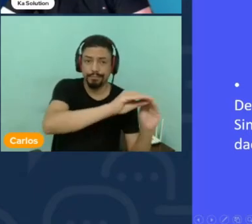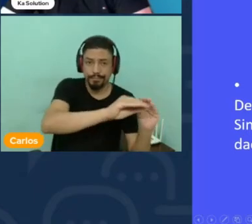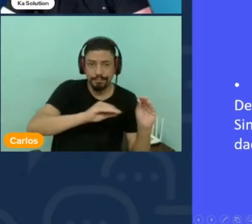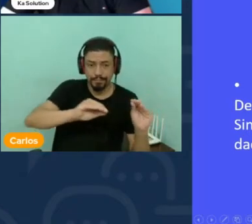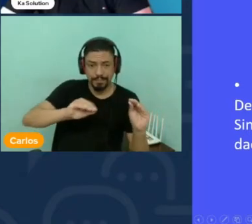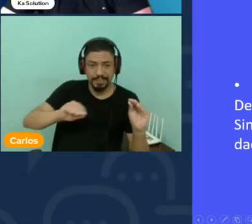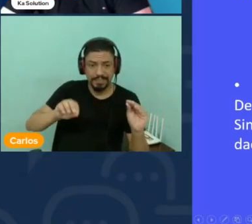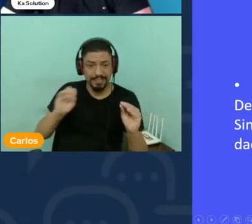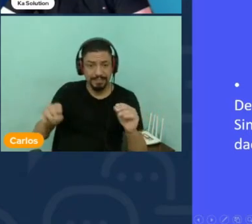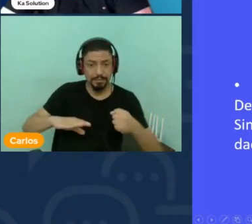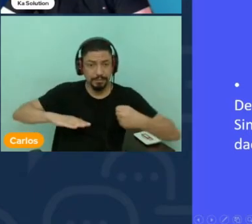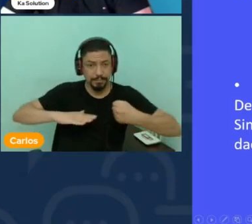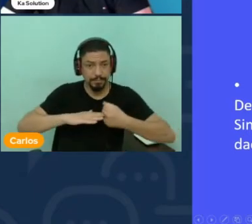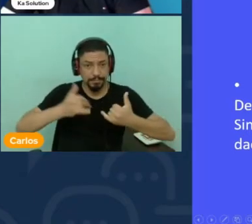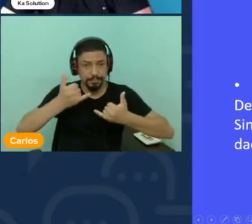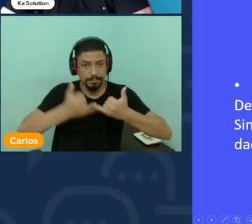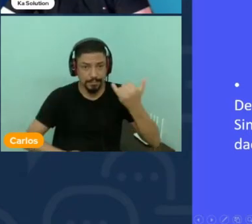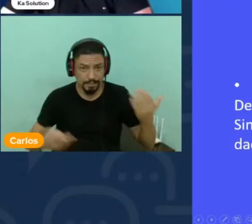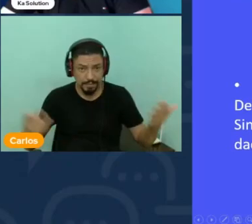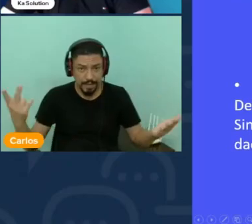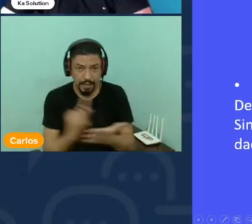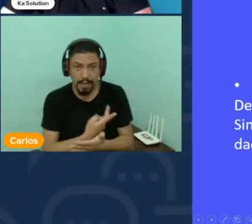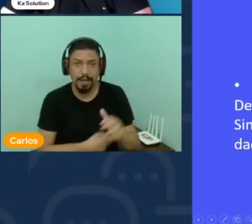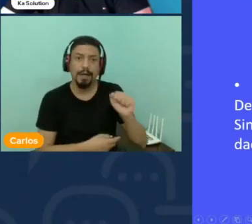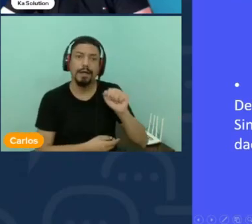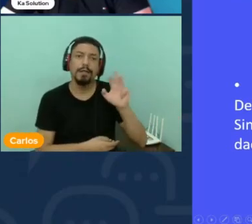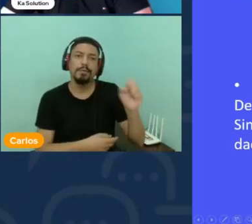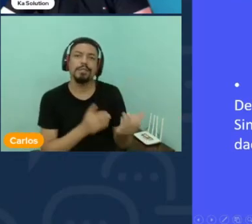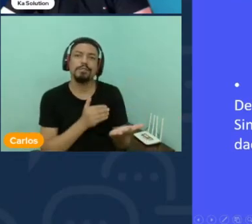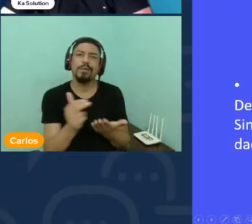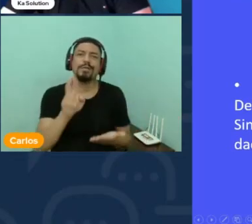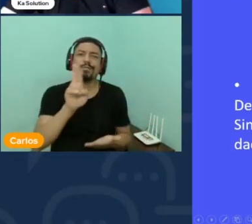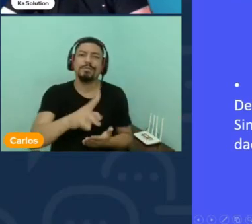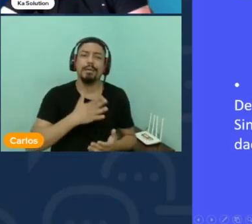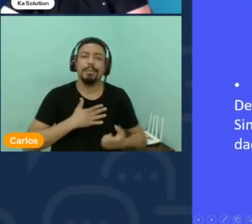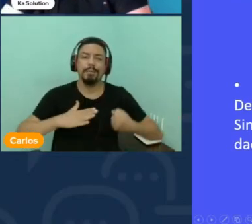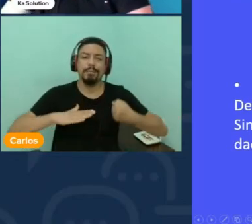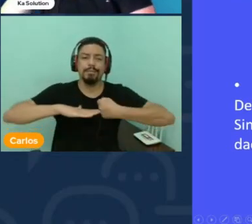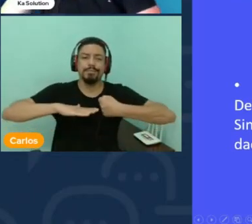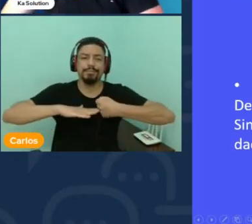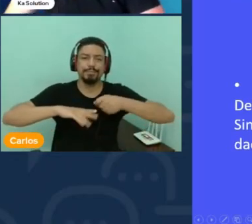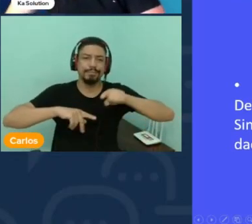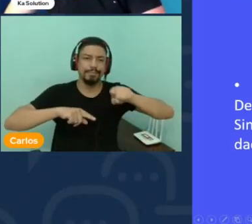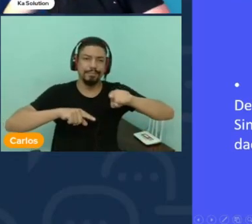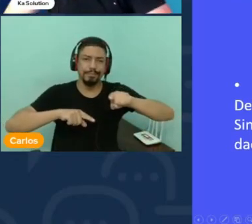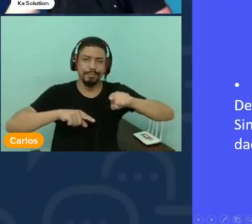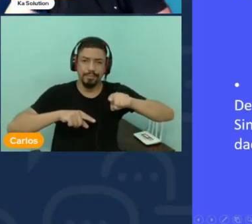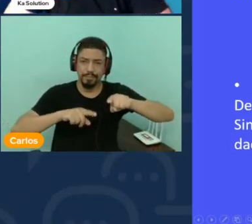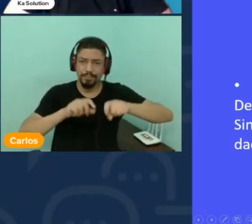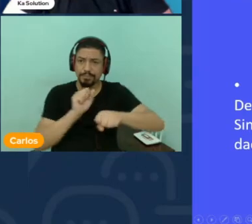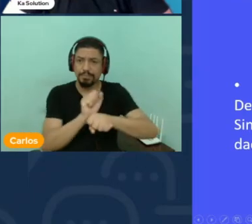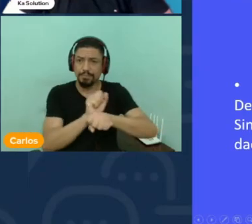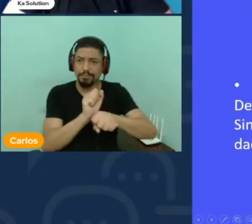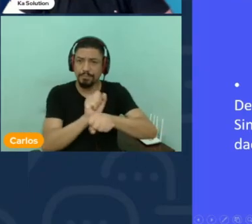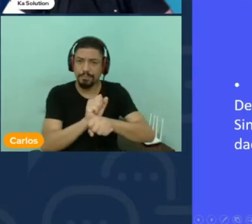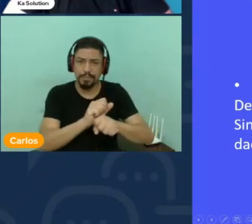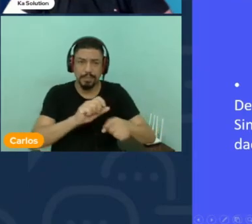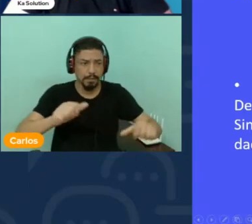aqui falhar, a AWS passa a utilizar o meu banco de dados aqui em espera de